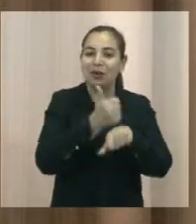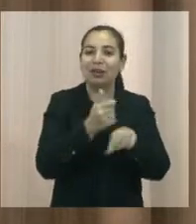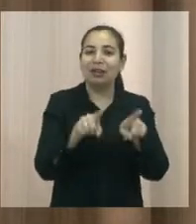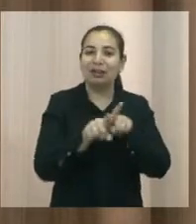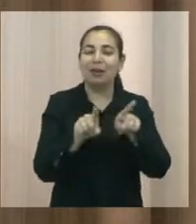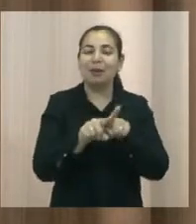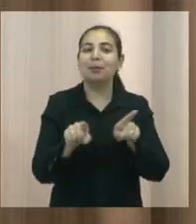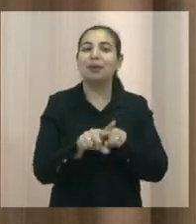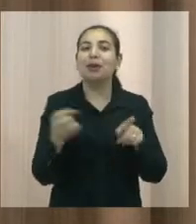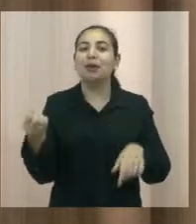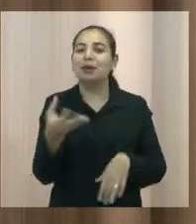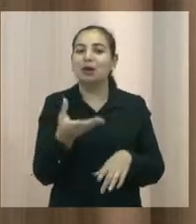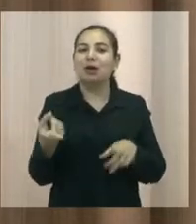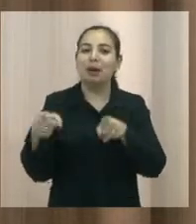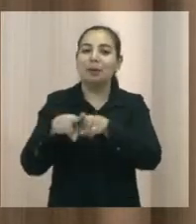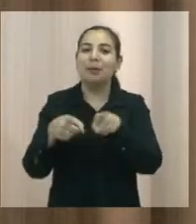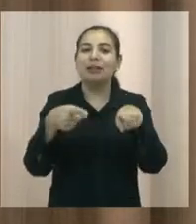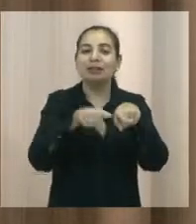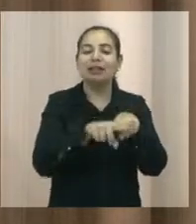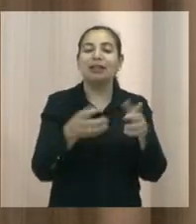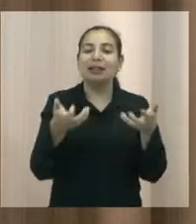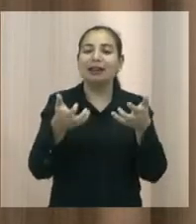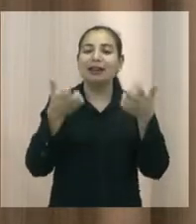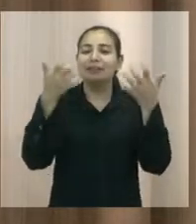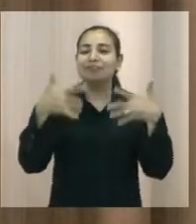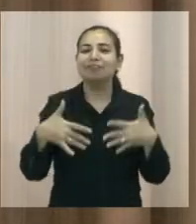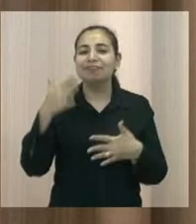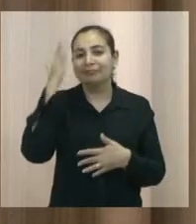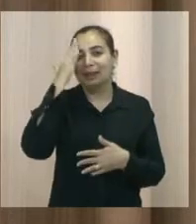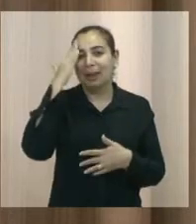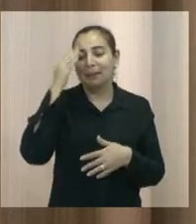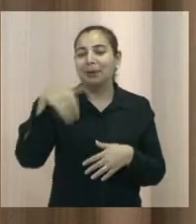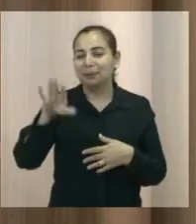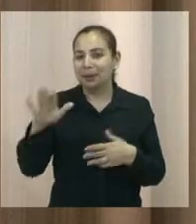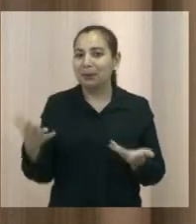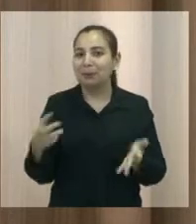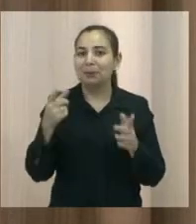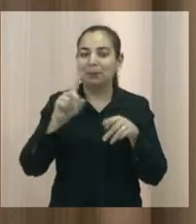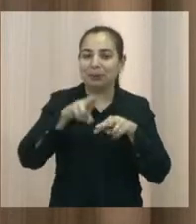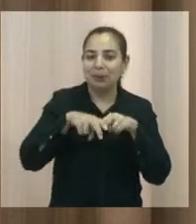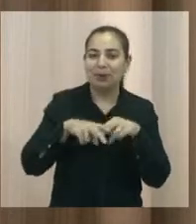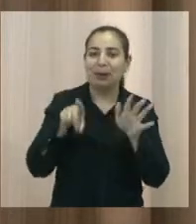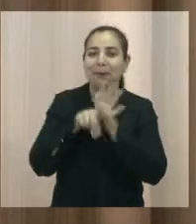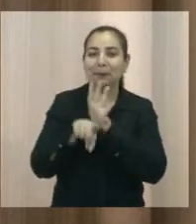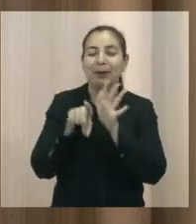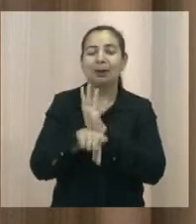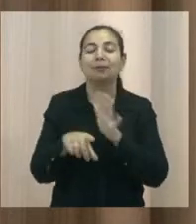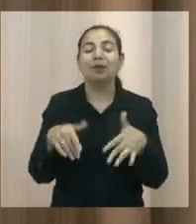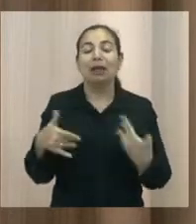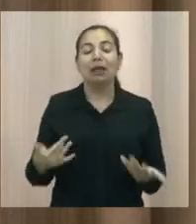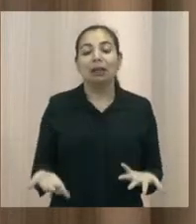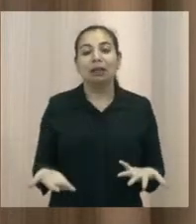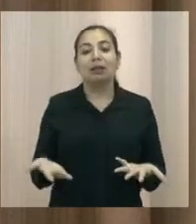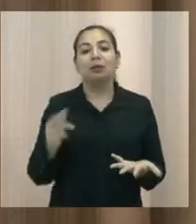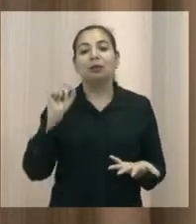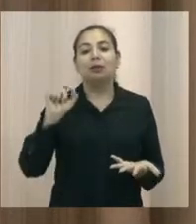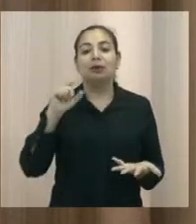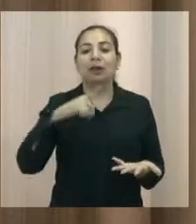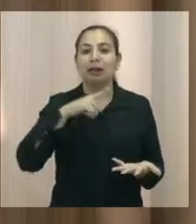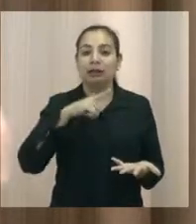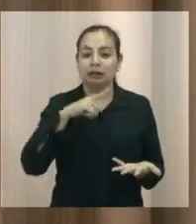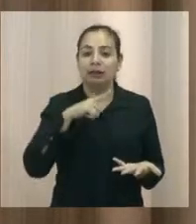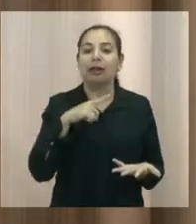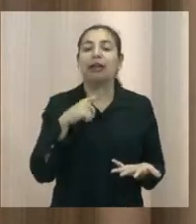parcerias, né, a gente fica nessa curiosidade de se saber mais. Mas eu acho que a gente pode falar, doutora, dentro dessa expansão, para que se chegue